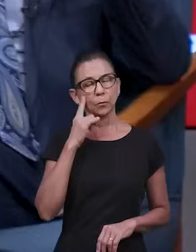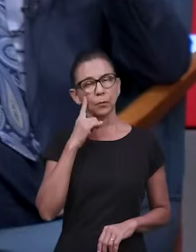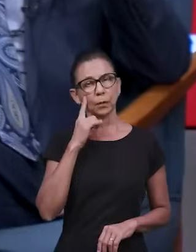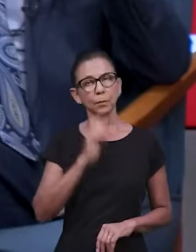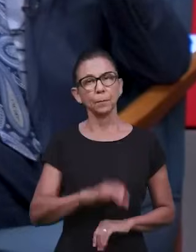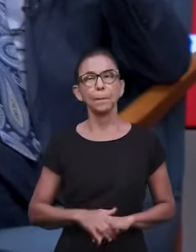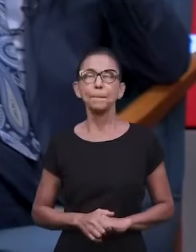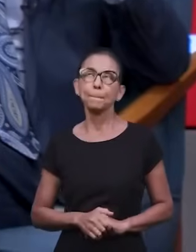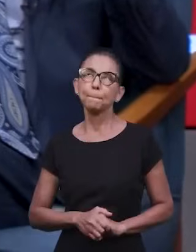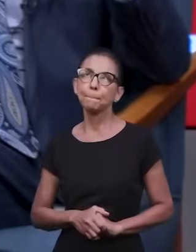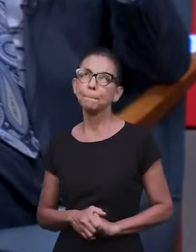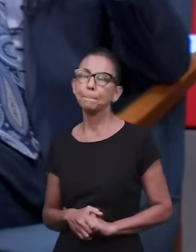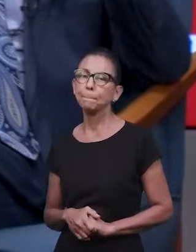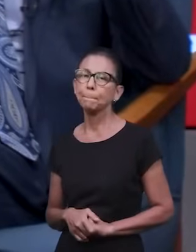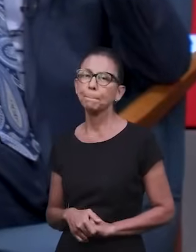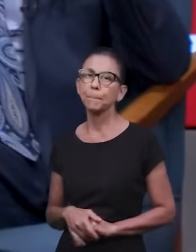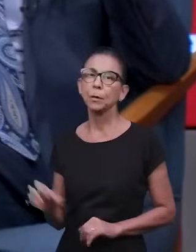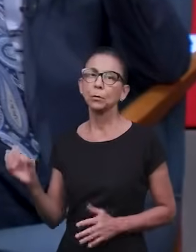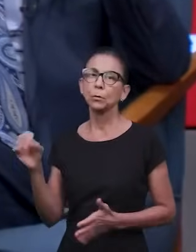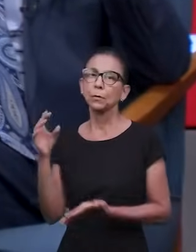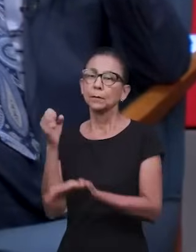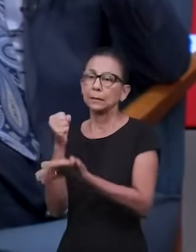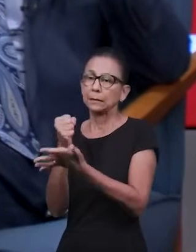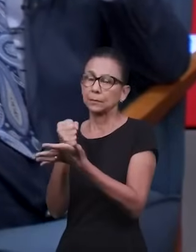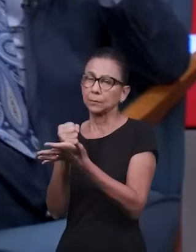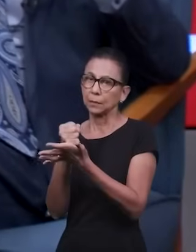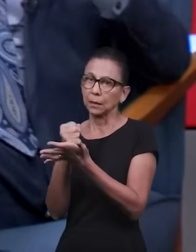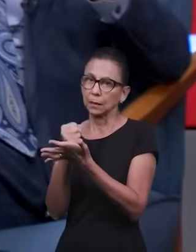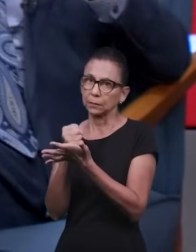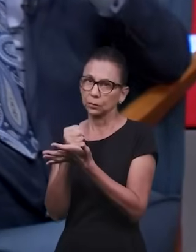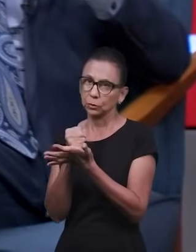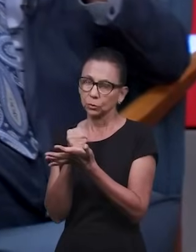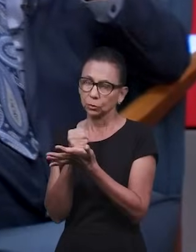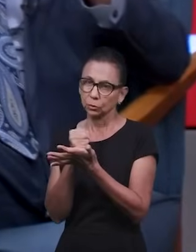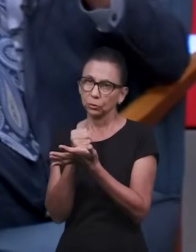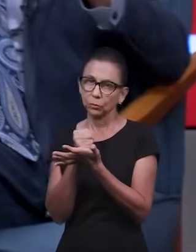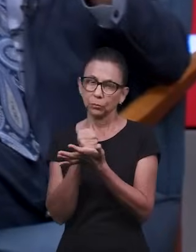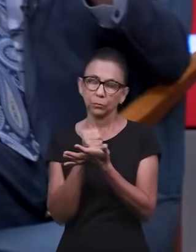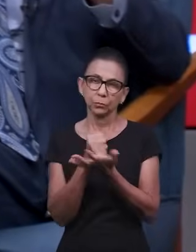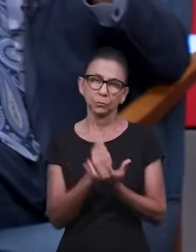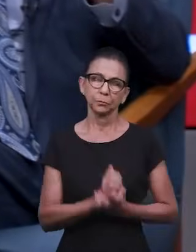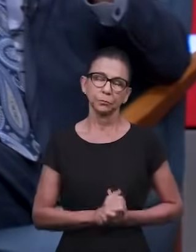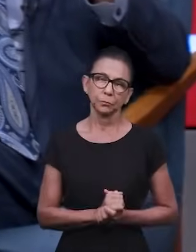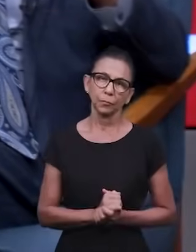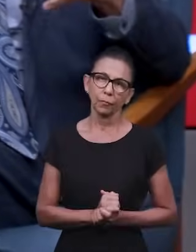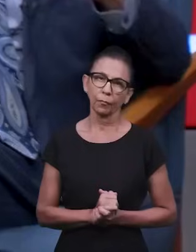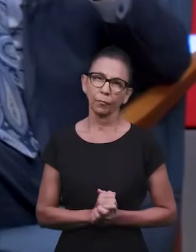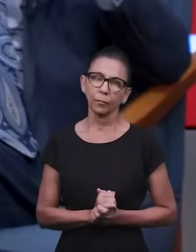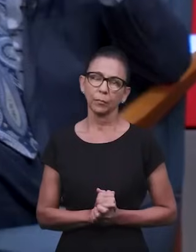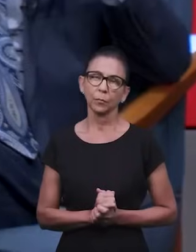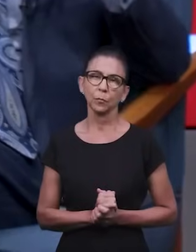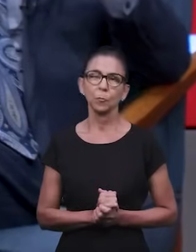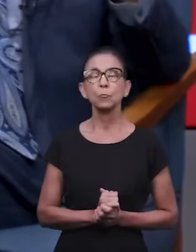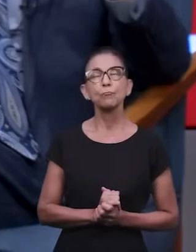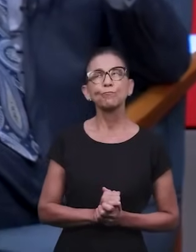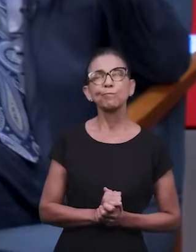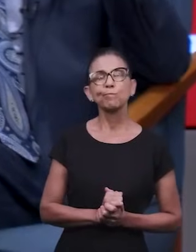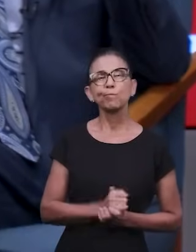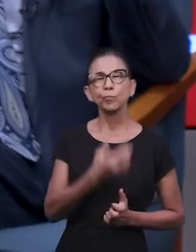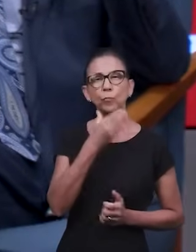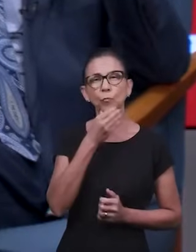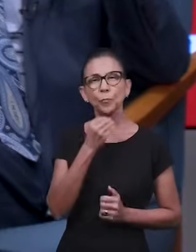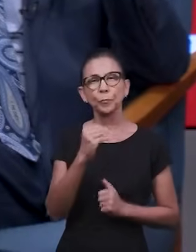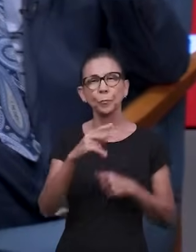figura emblemática no Novo Testamento que o Senhor Jesus usa para ensinar quem